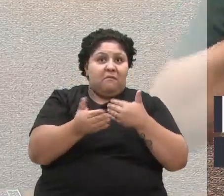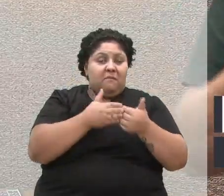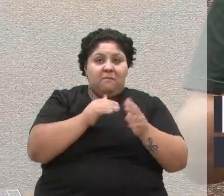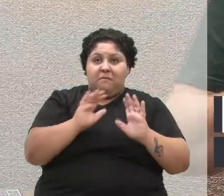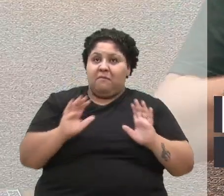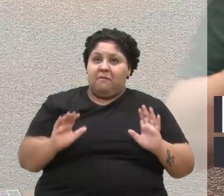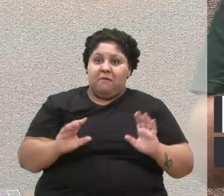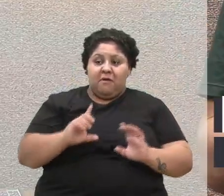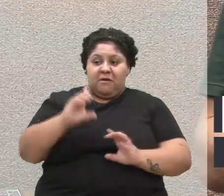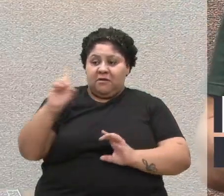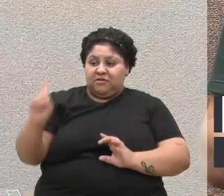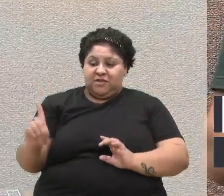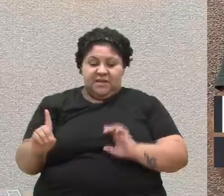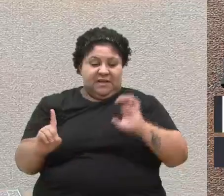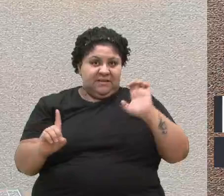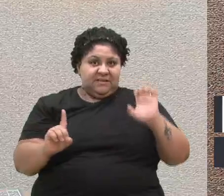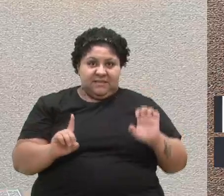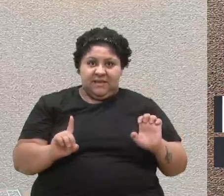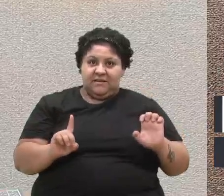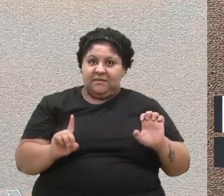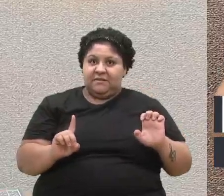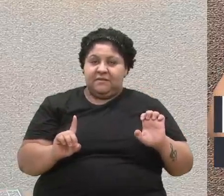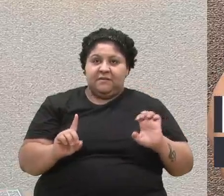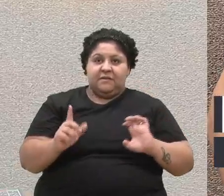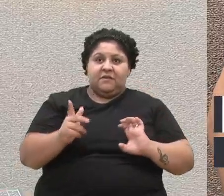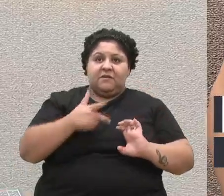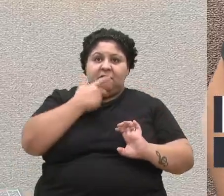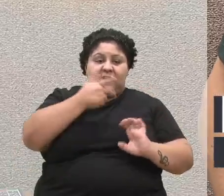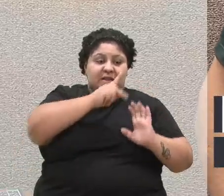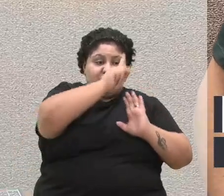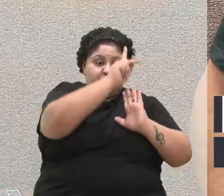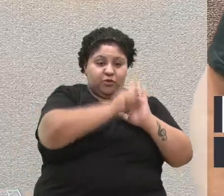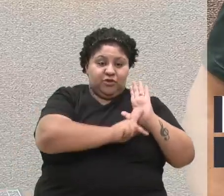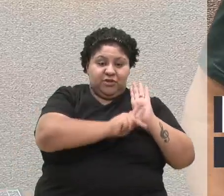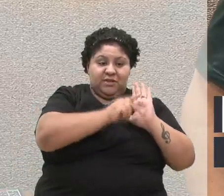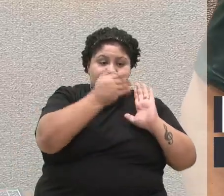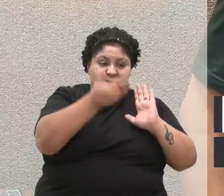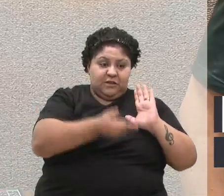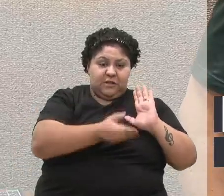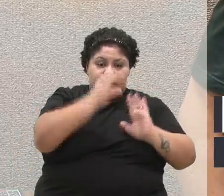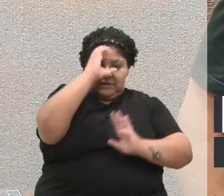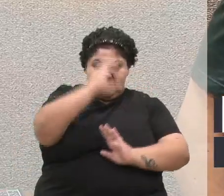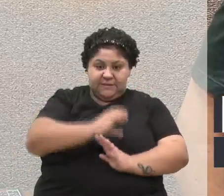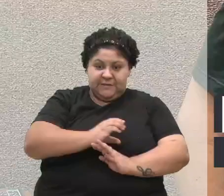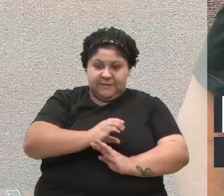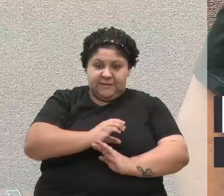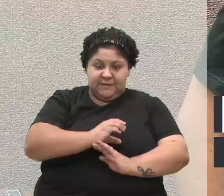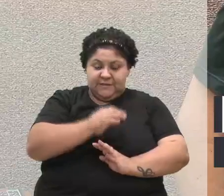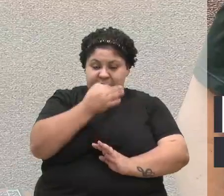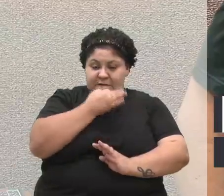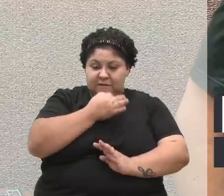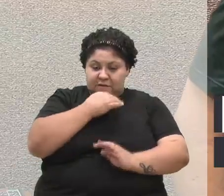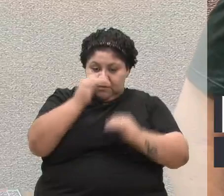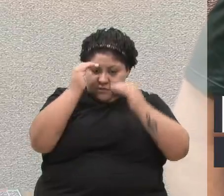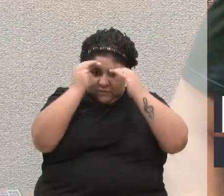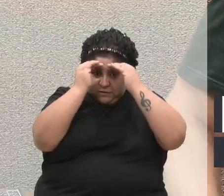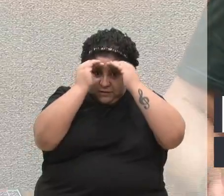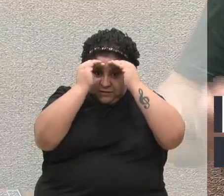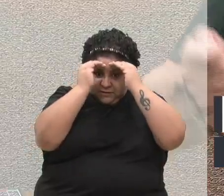de direita ou de esquerda, colocasse um projeto aqui de cidadão caxiense, por respeito a